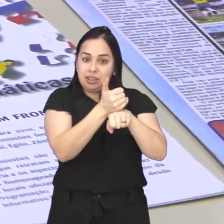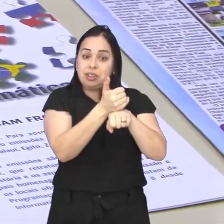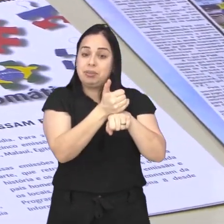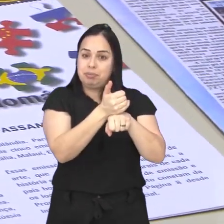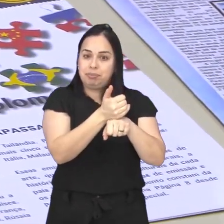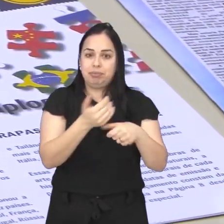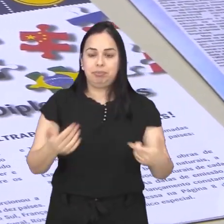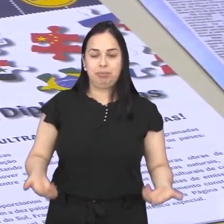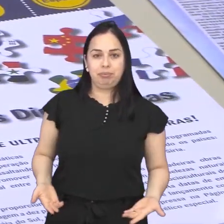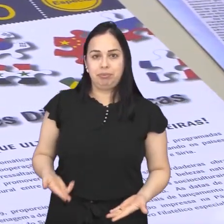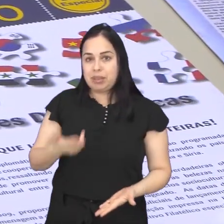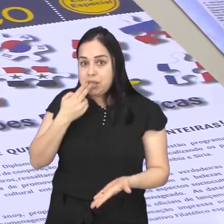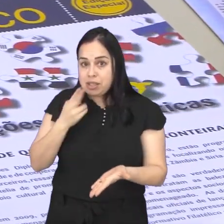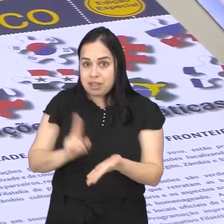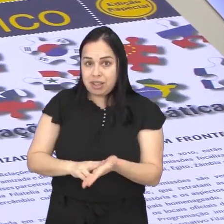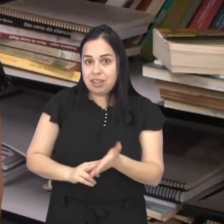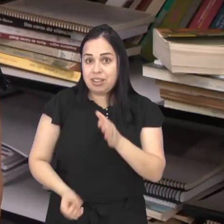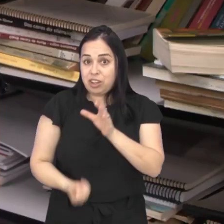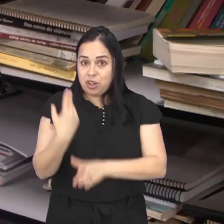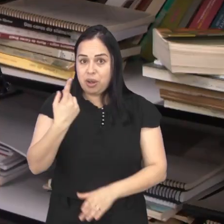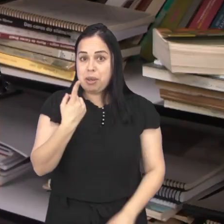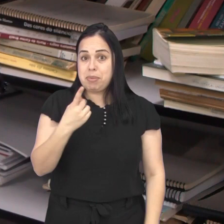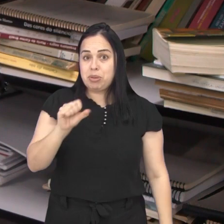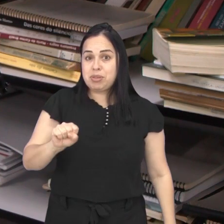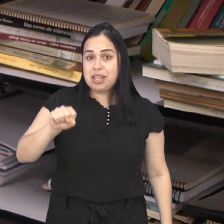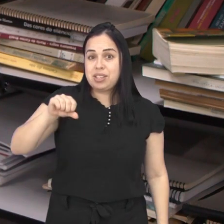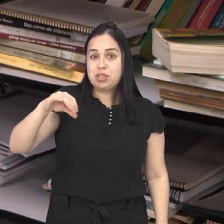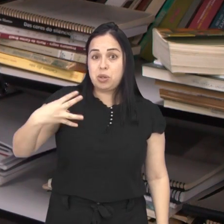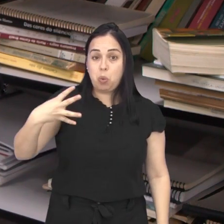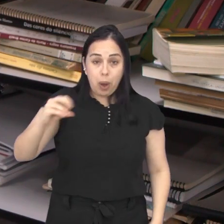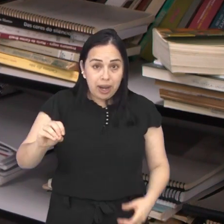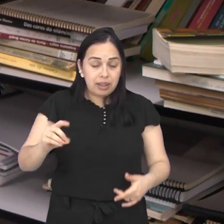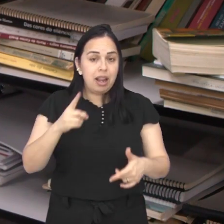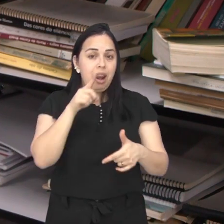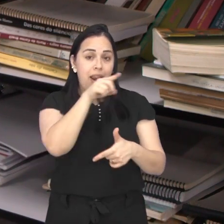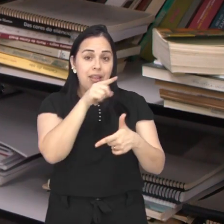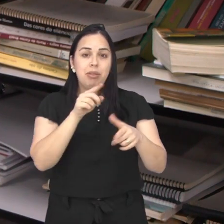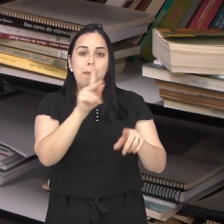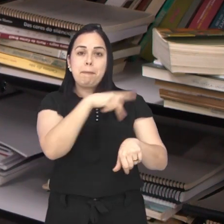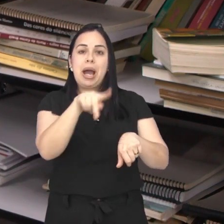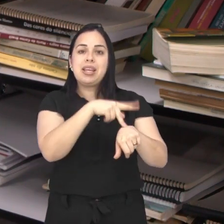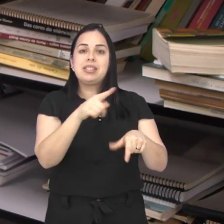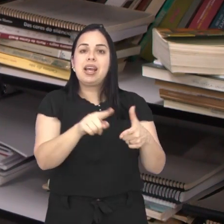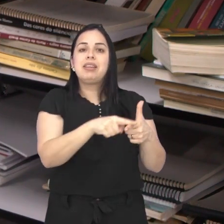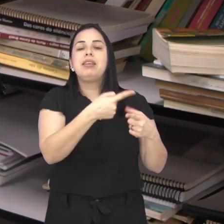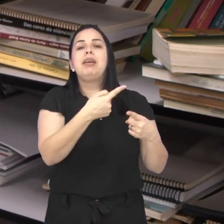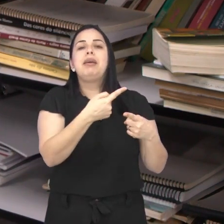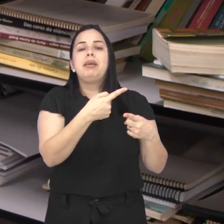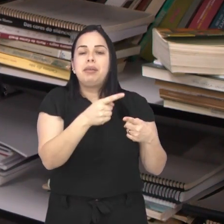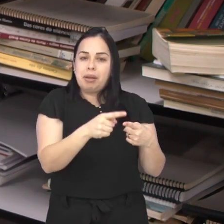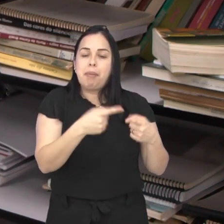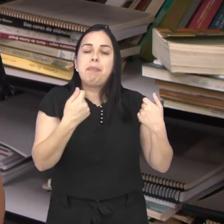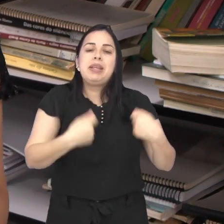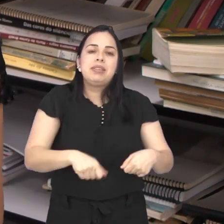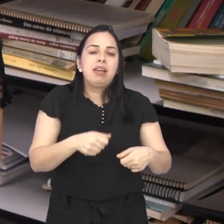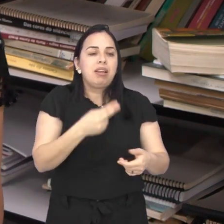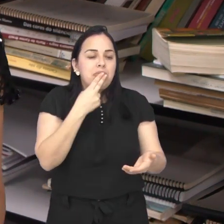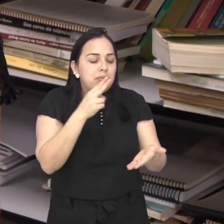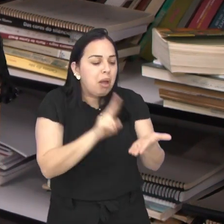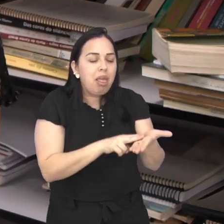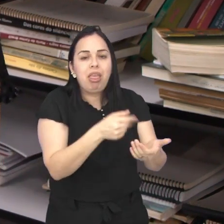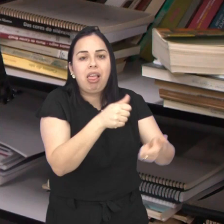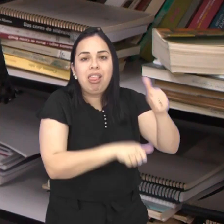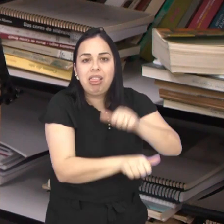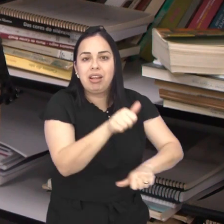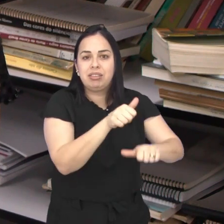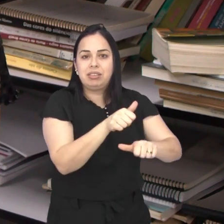antes, com o selo Penny Black. O selo ele foi criado em 1840 na Inglaterra porque havia uma necessidade de reformular